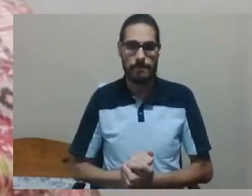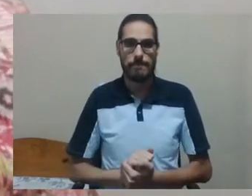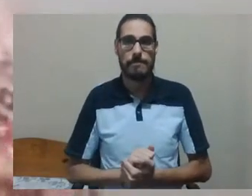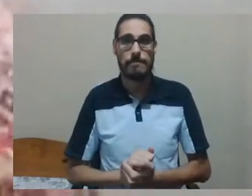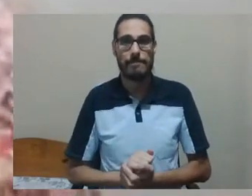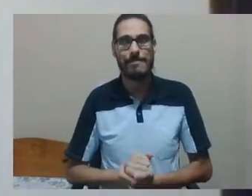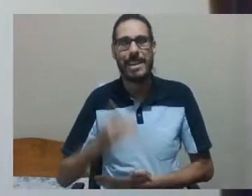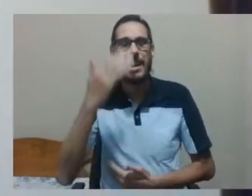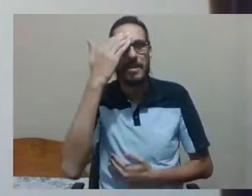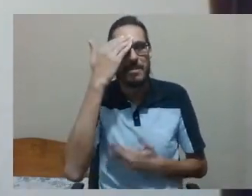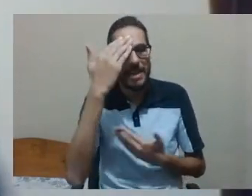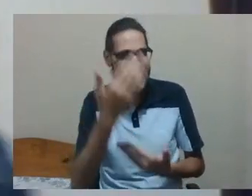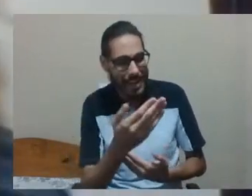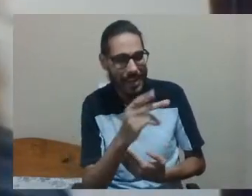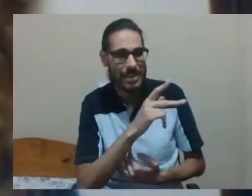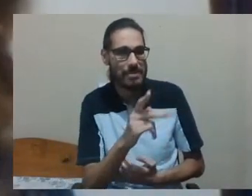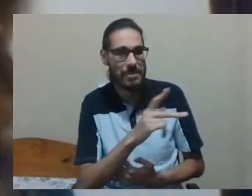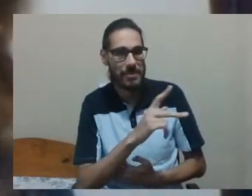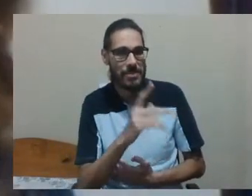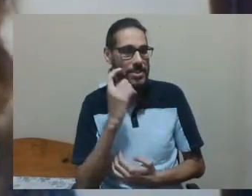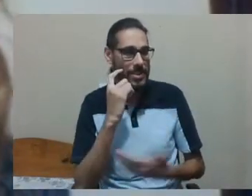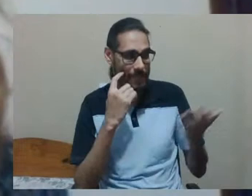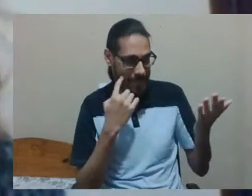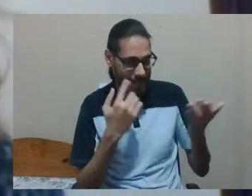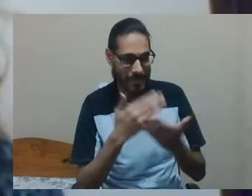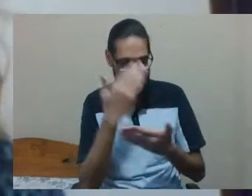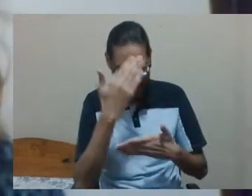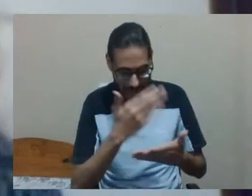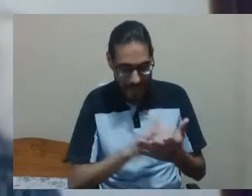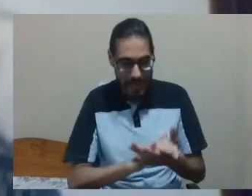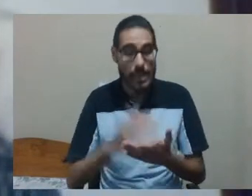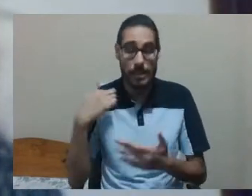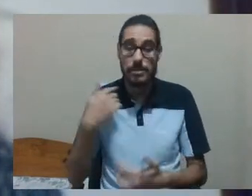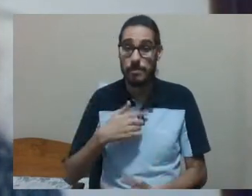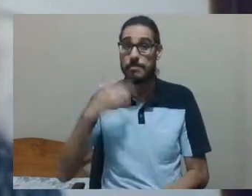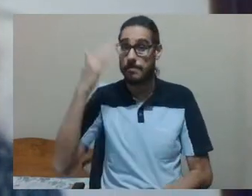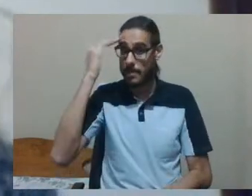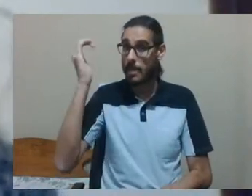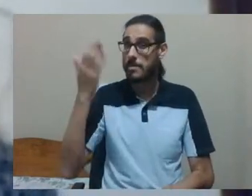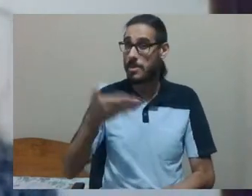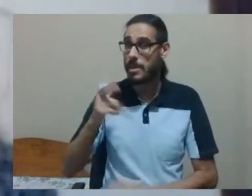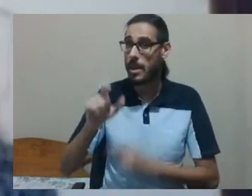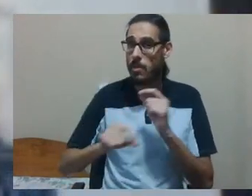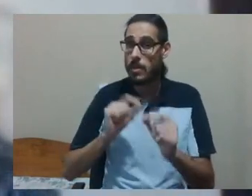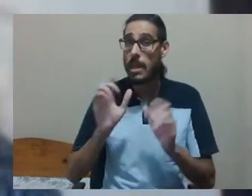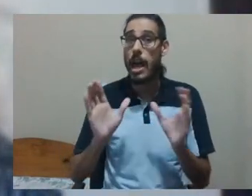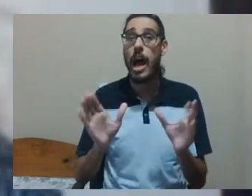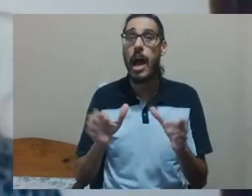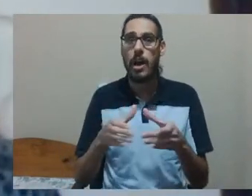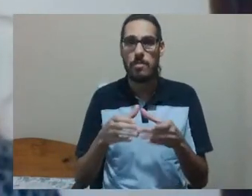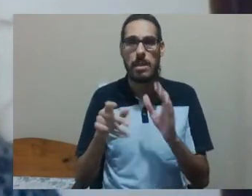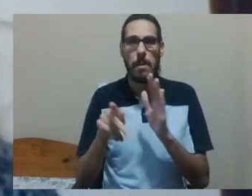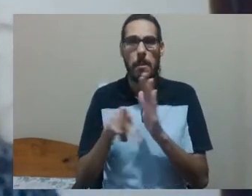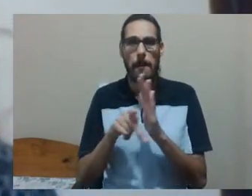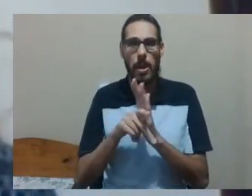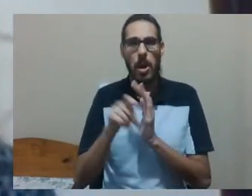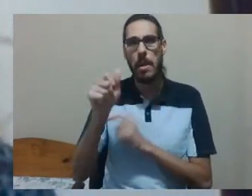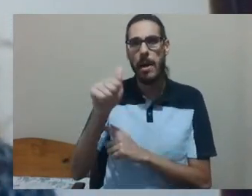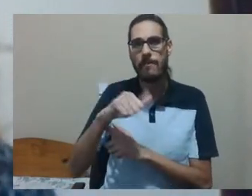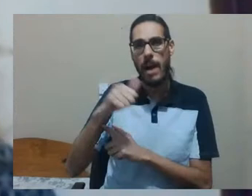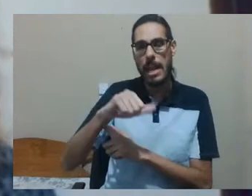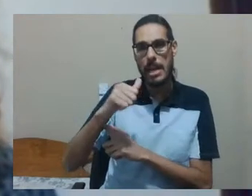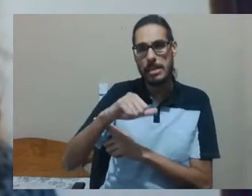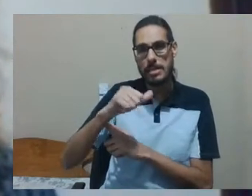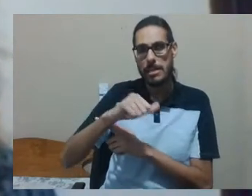Obrigada, professora Wanda. Como todos nós sabemos, a comissão própria de avaliação, ela é indicada